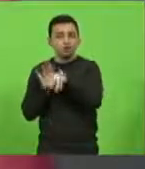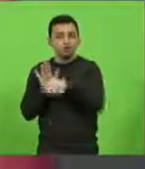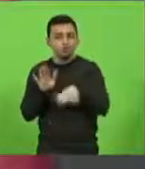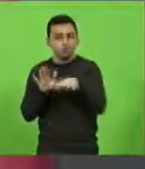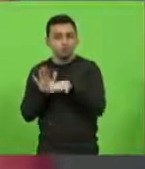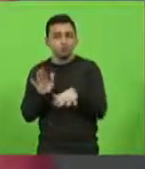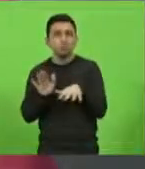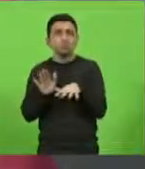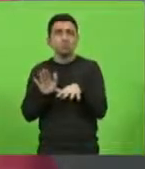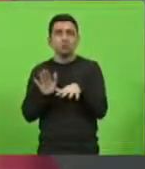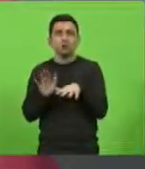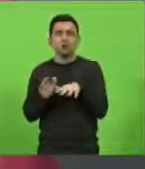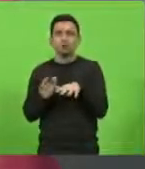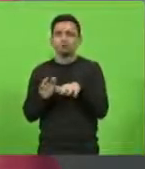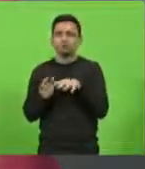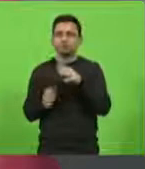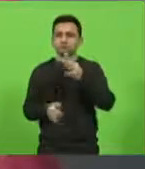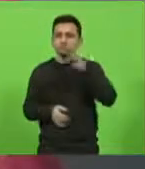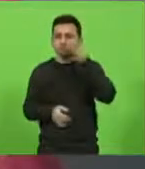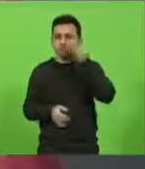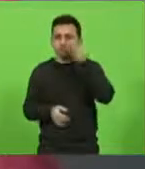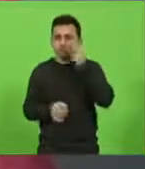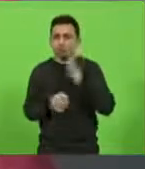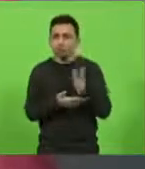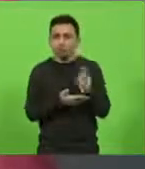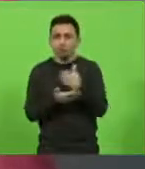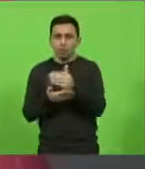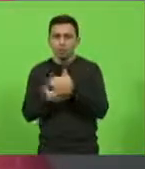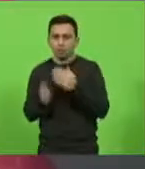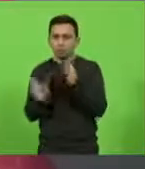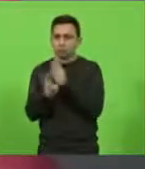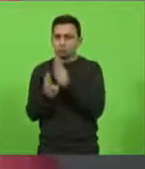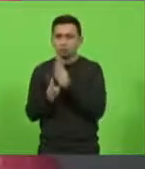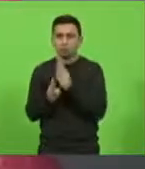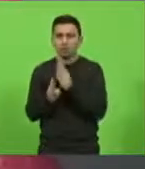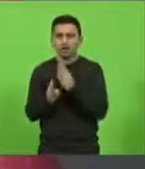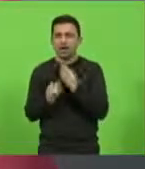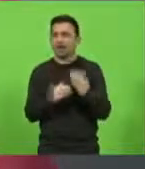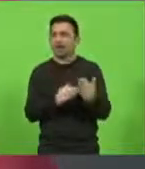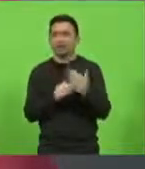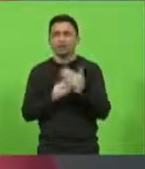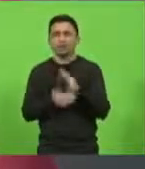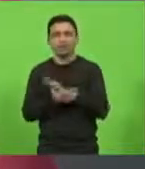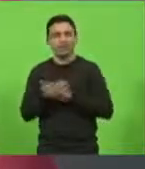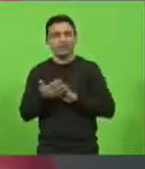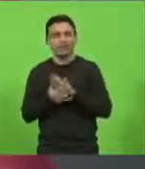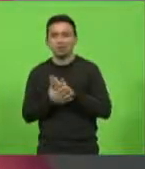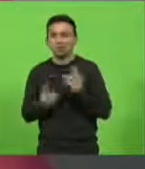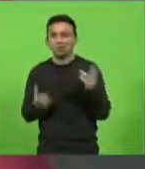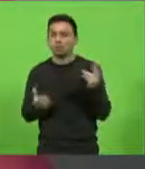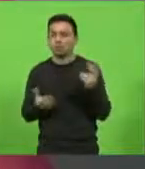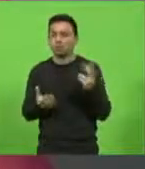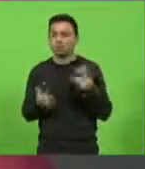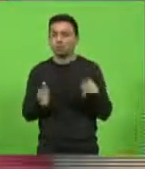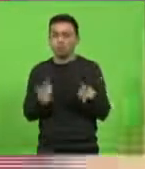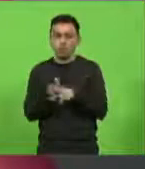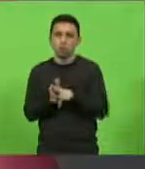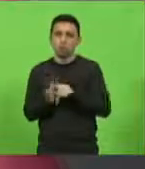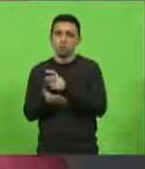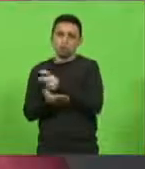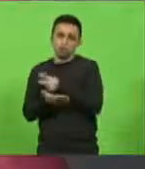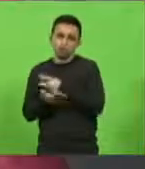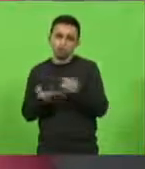as a integralidade dos elementos de prova colhidos na investigação e nada contribuem para o presente processo de impeachment ainda